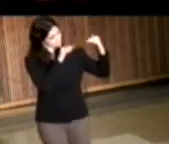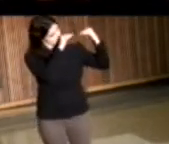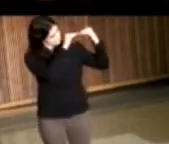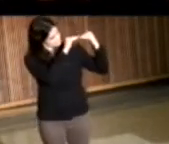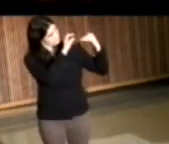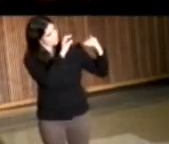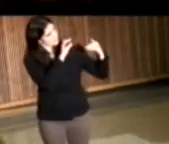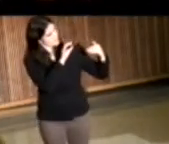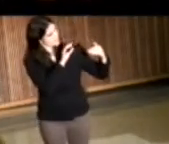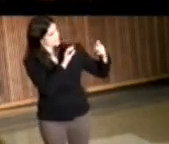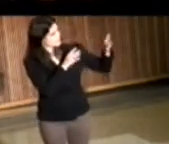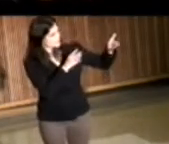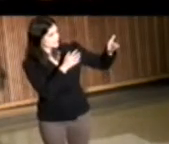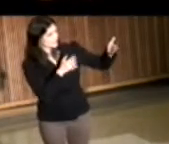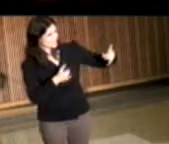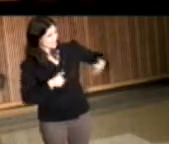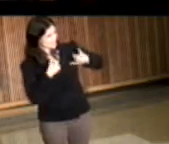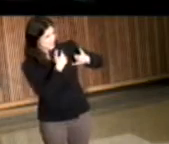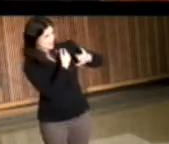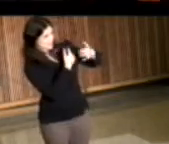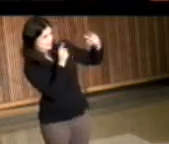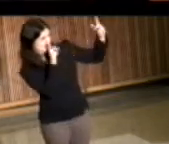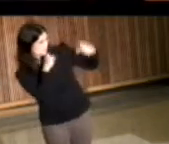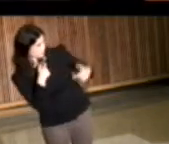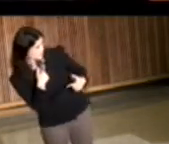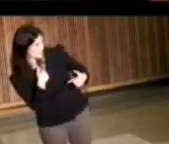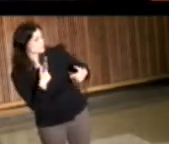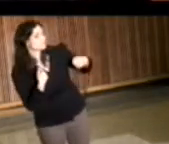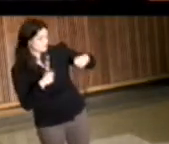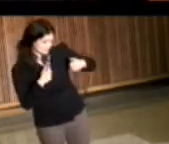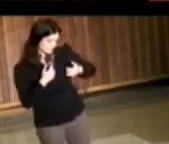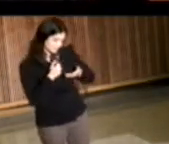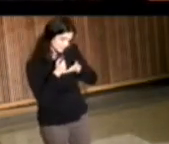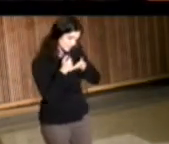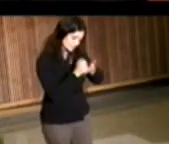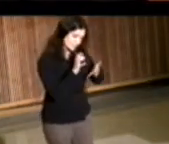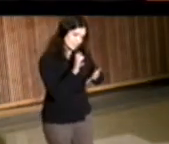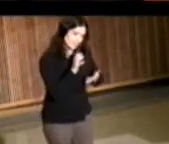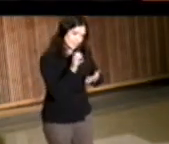Agora, tem uns que não conseguem olhar porque tem um espírito de arrogância.